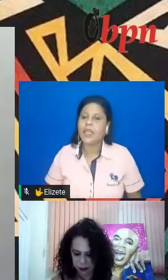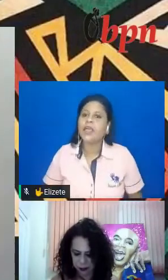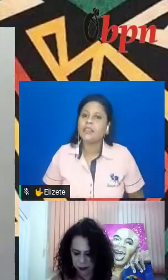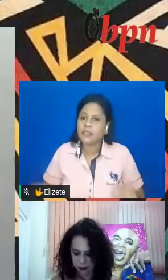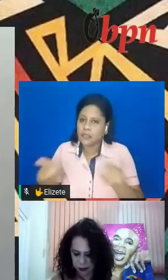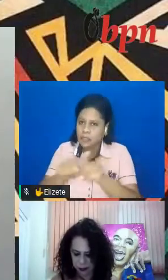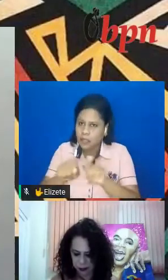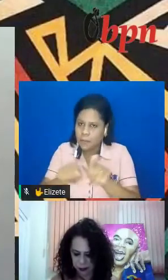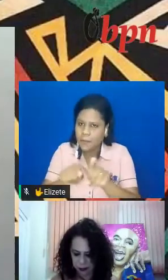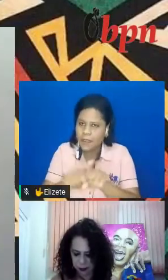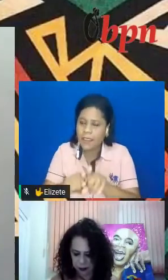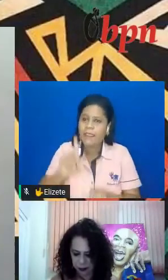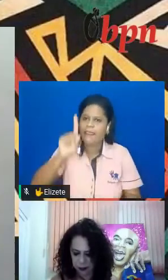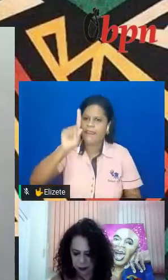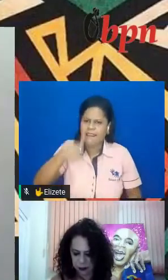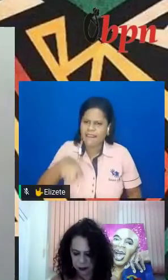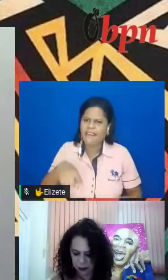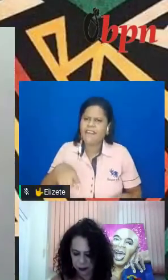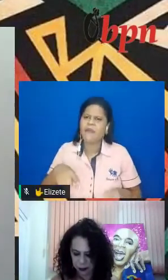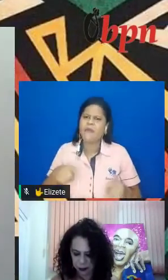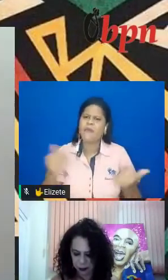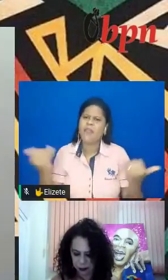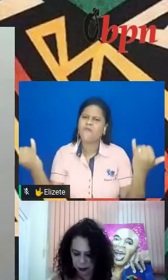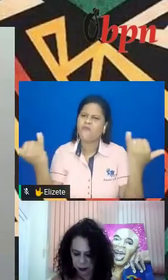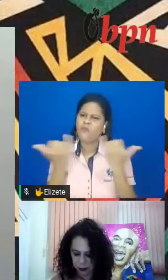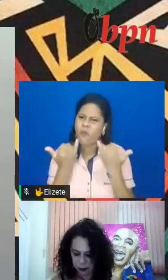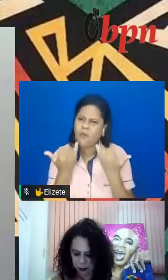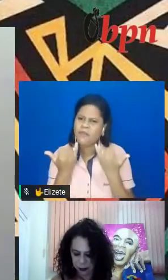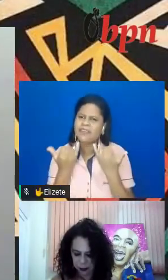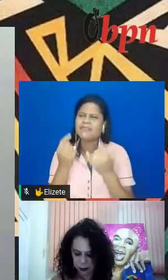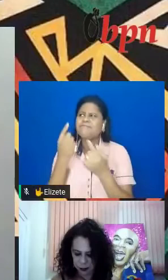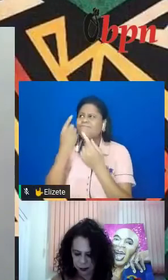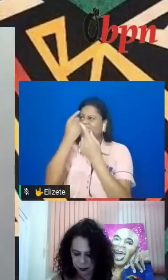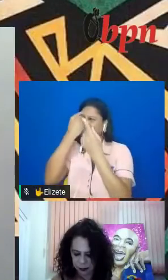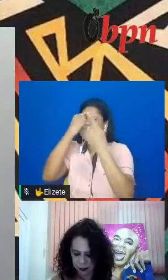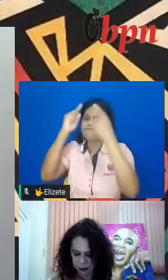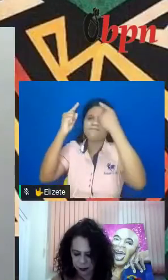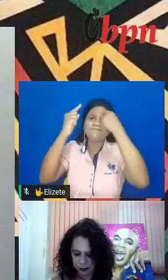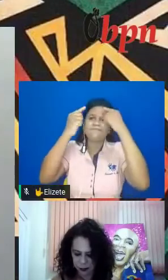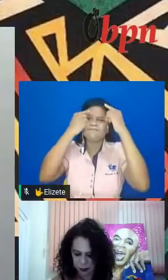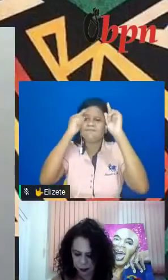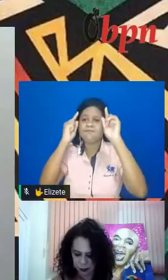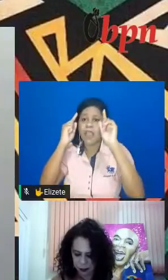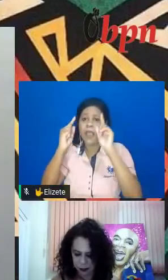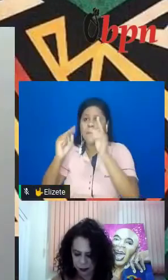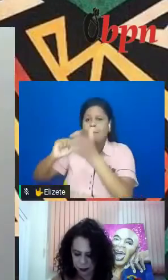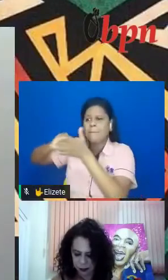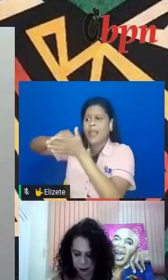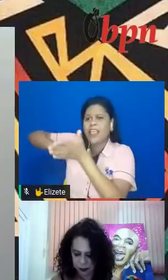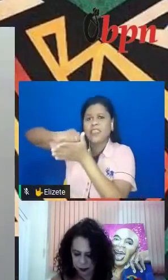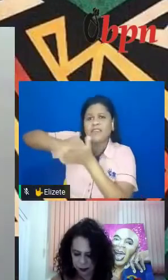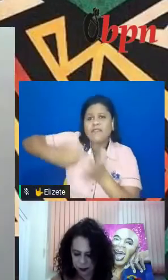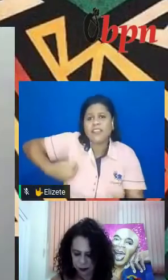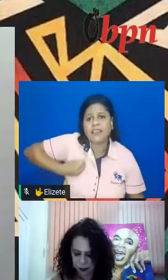dado cruel, que é uma engenhosidade para defender a vida.